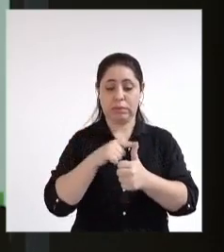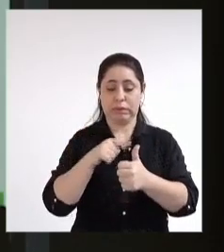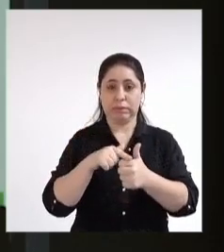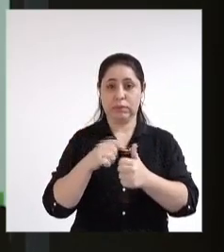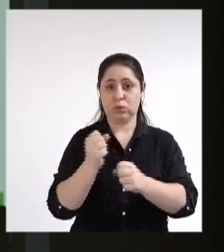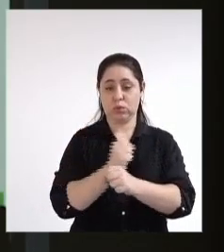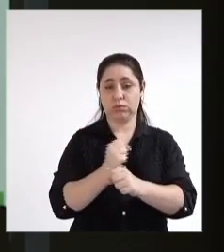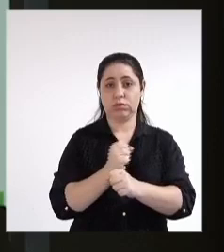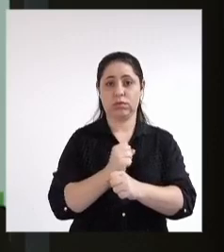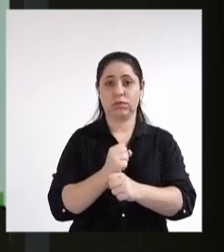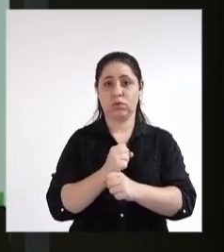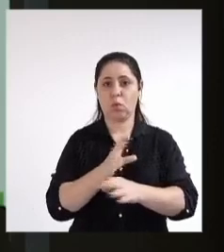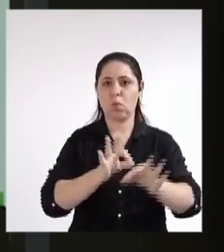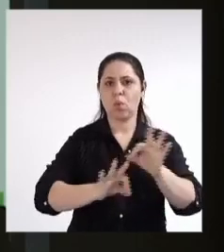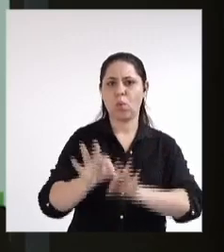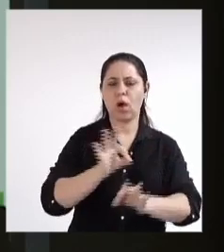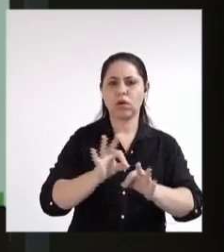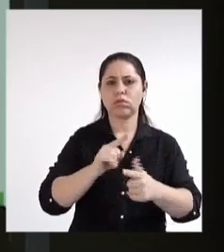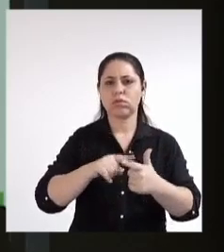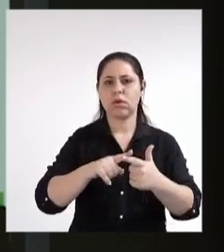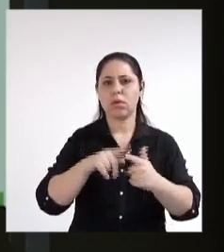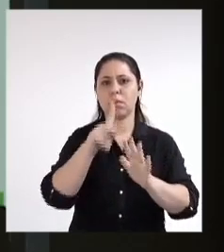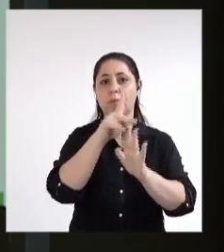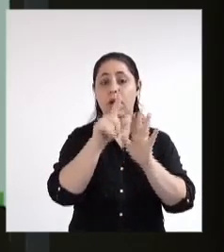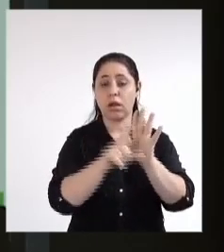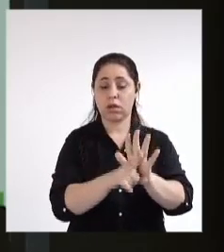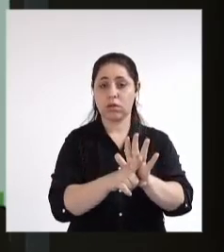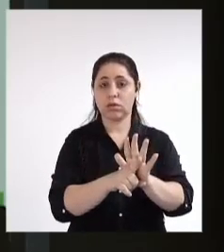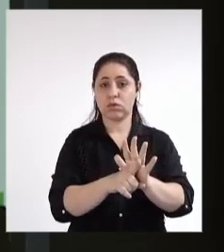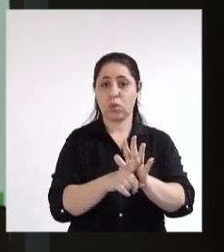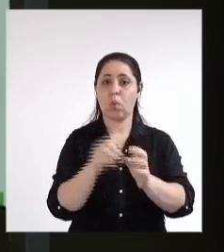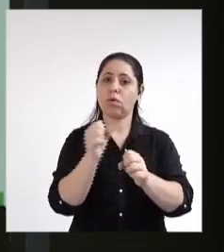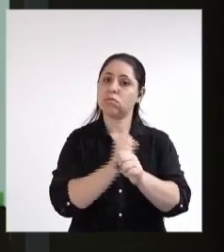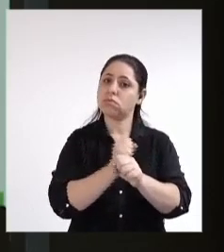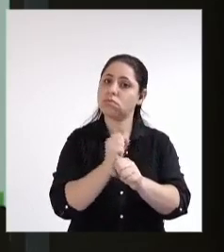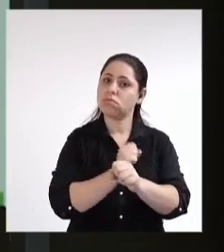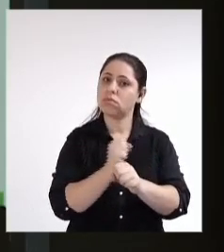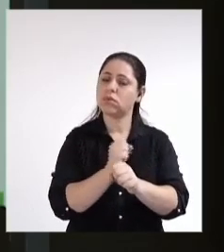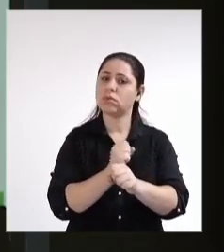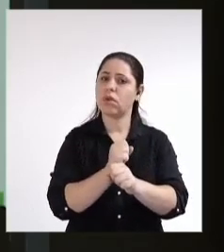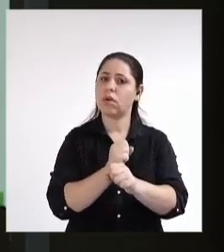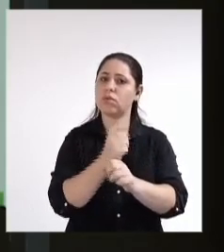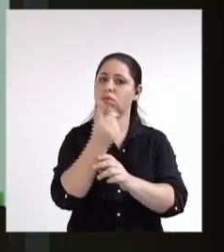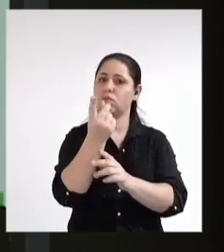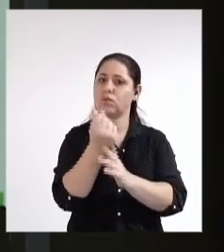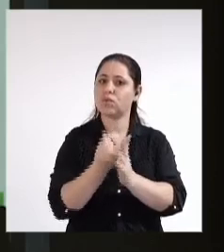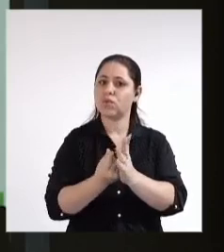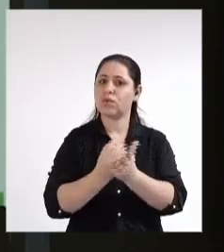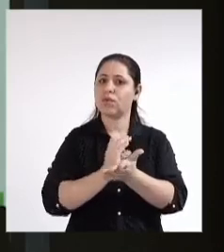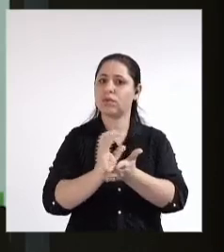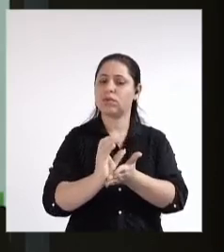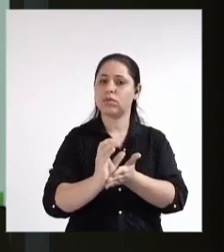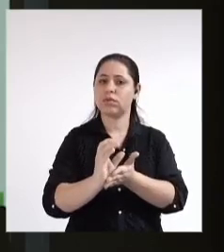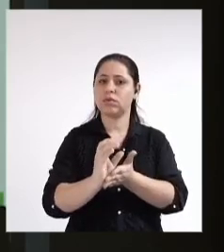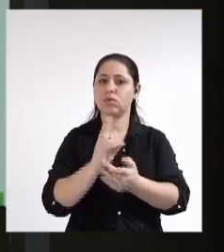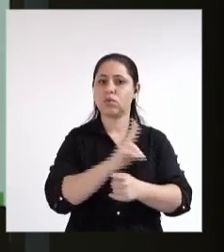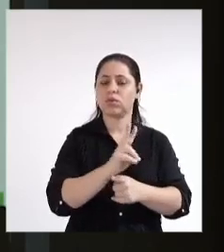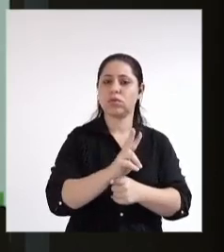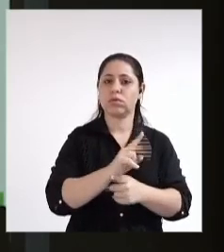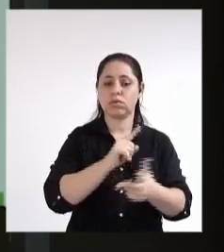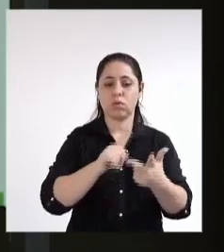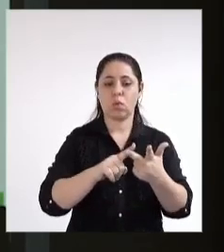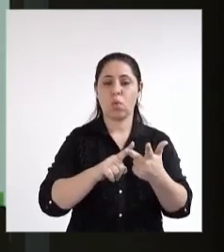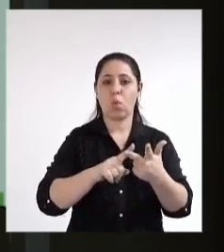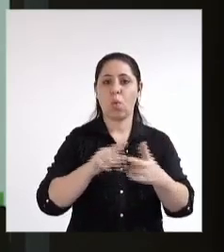operacionalizar o nosso plano operativo anual nós temos um planejamento financeiro da unidade de conservação regularizar o